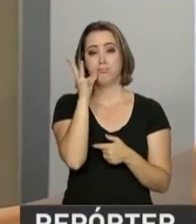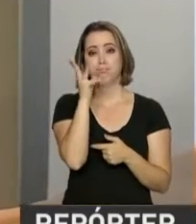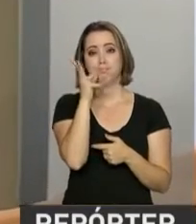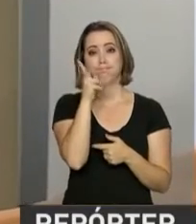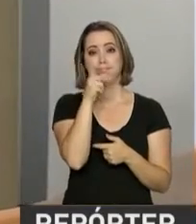da crise